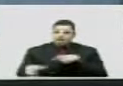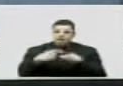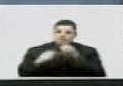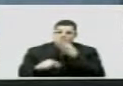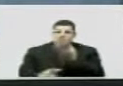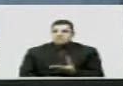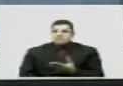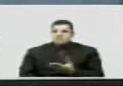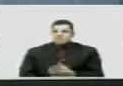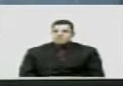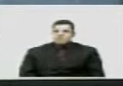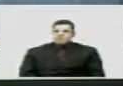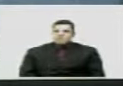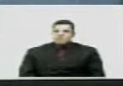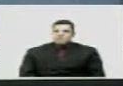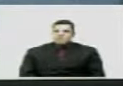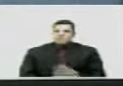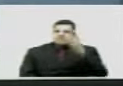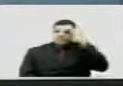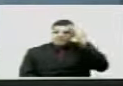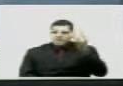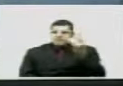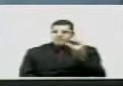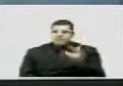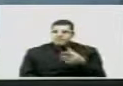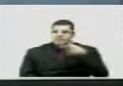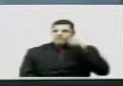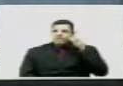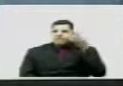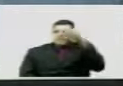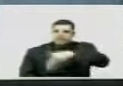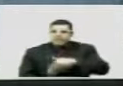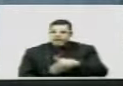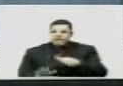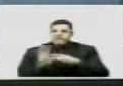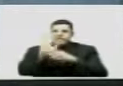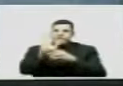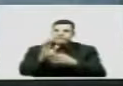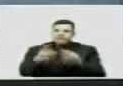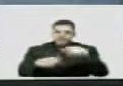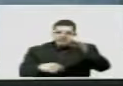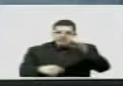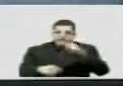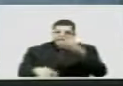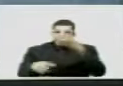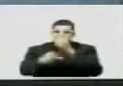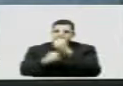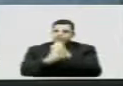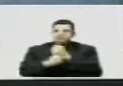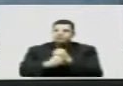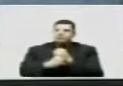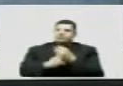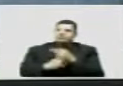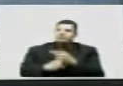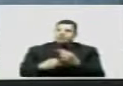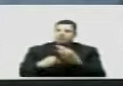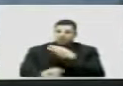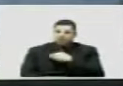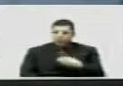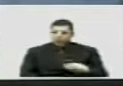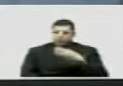tribuna. Portanto, amanhã, antes de vir à sessão, irei ao Tribunal de Contas do Estado e ao